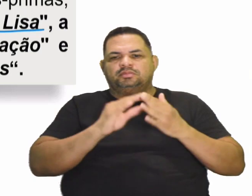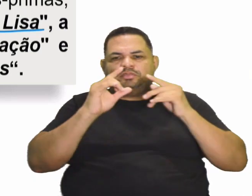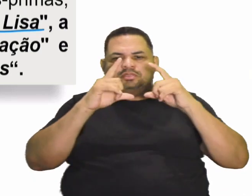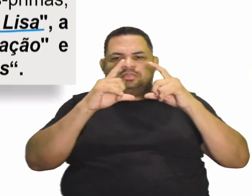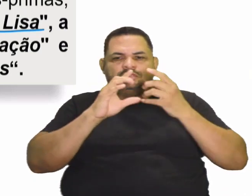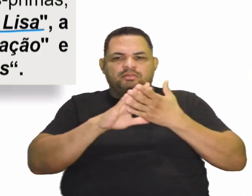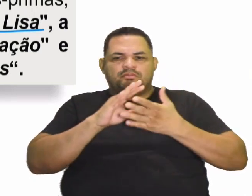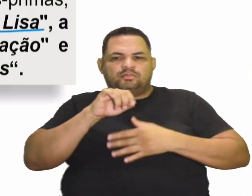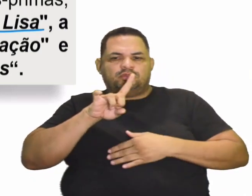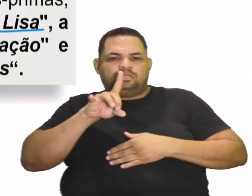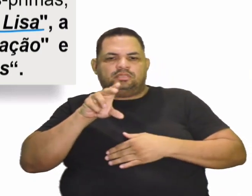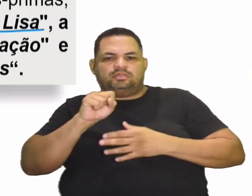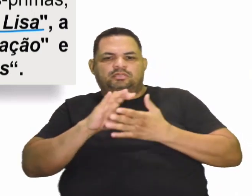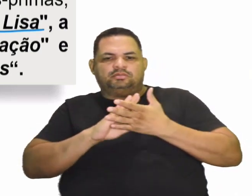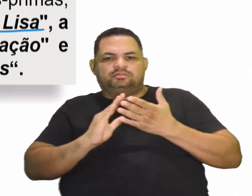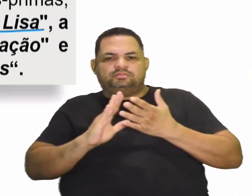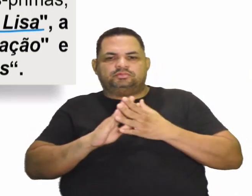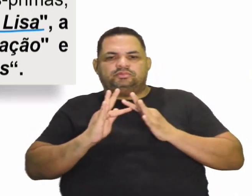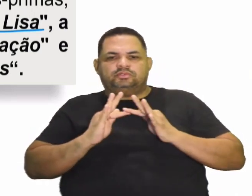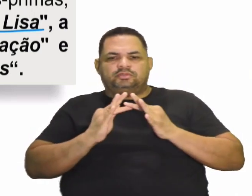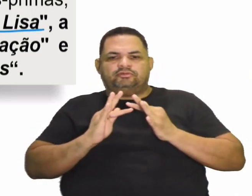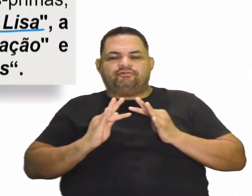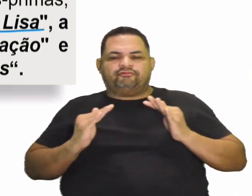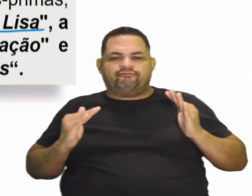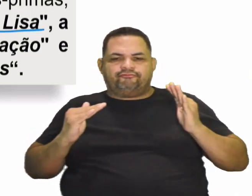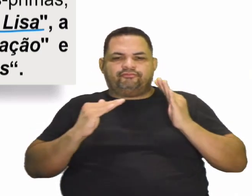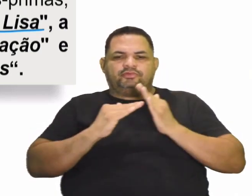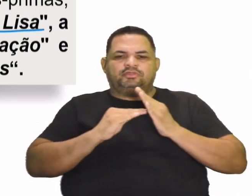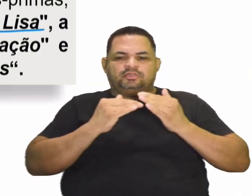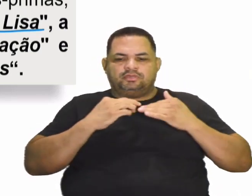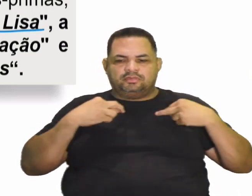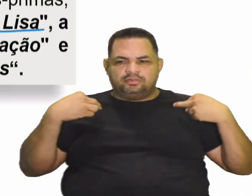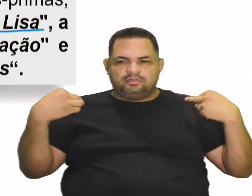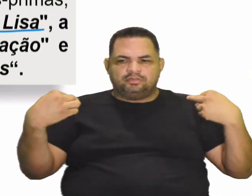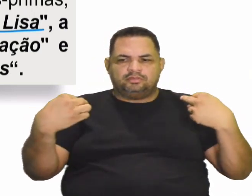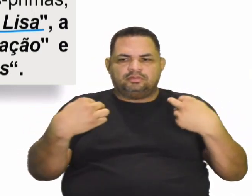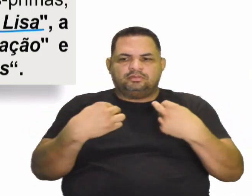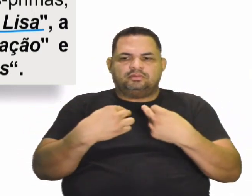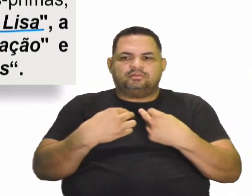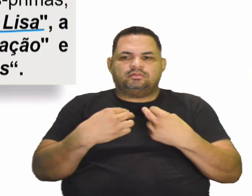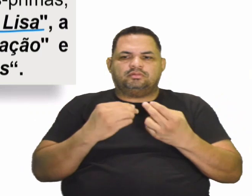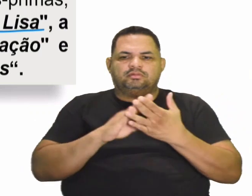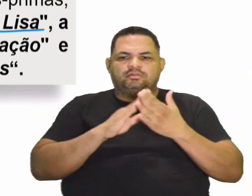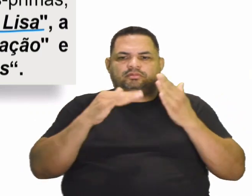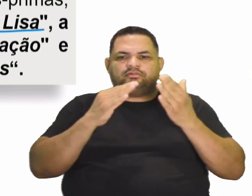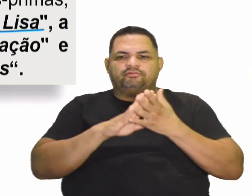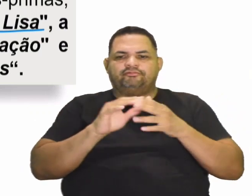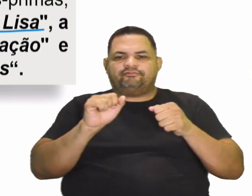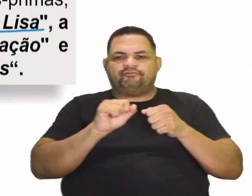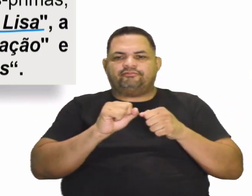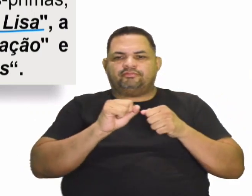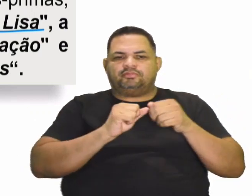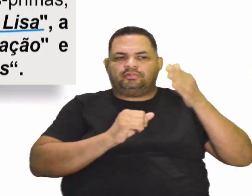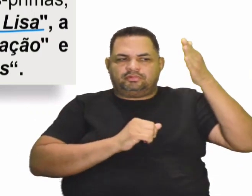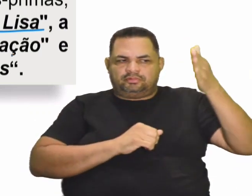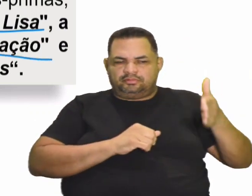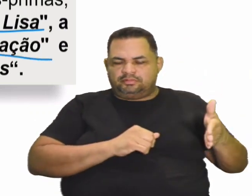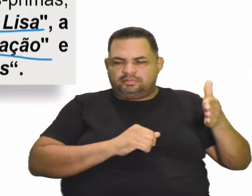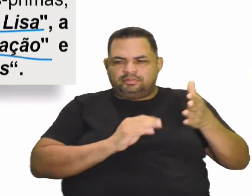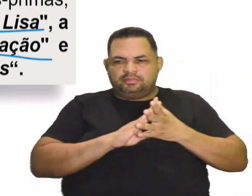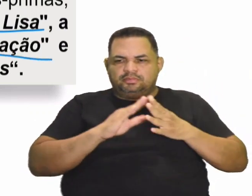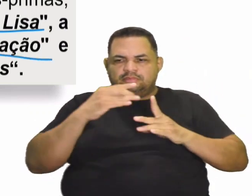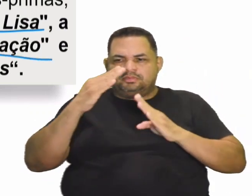Mona Lisa, A Última Ceia, também uma obra feita em mural, né, acho que na parede de uma igreja,